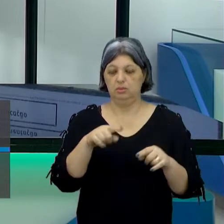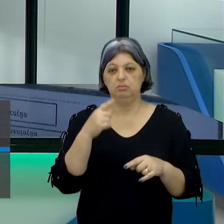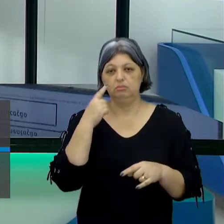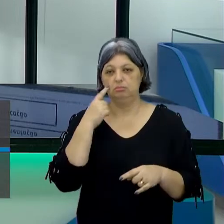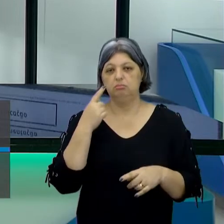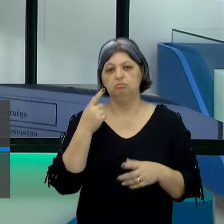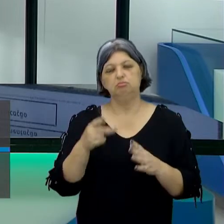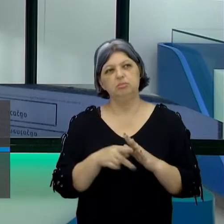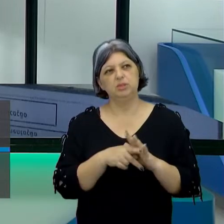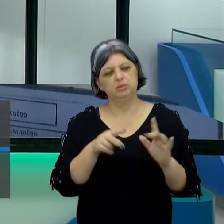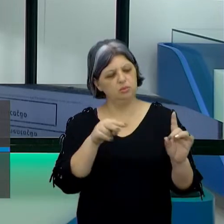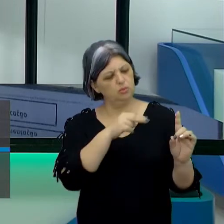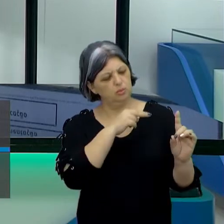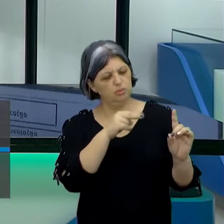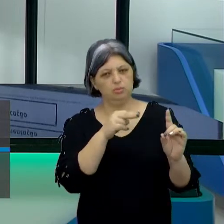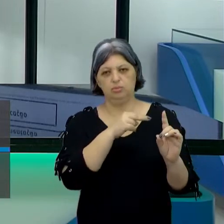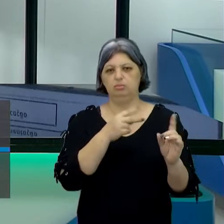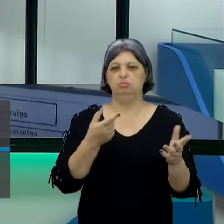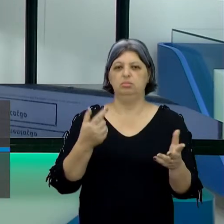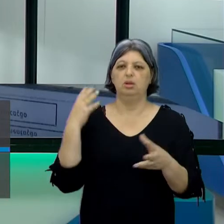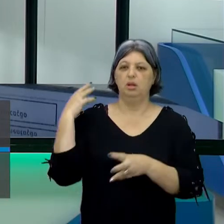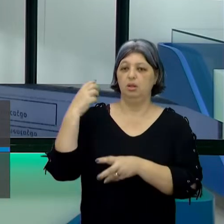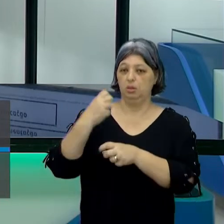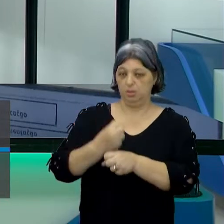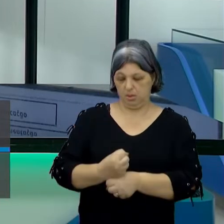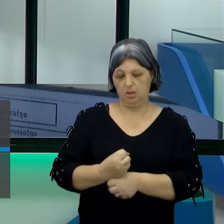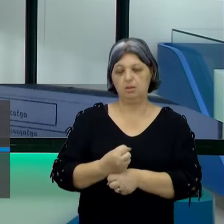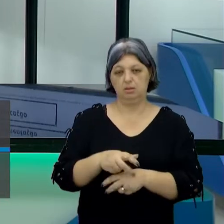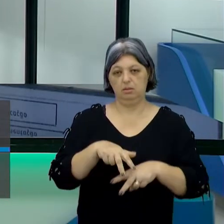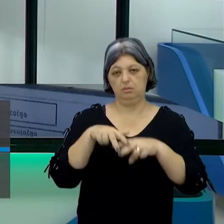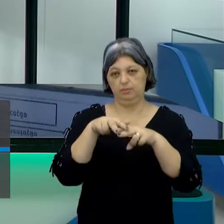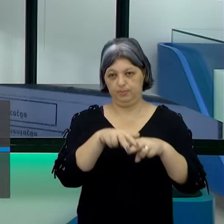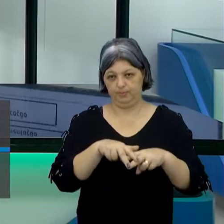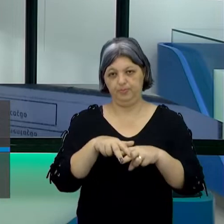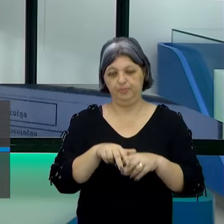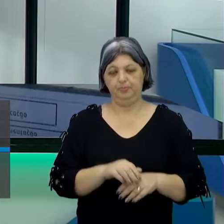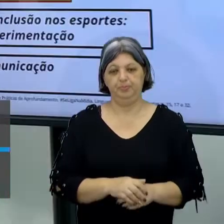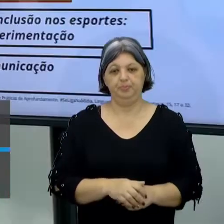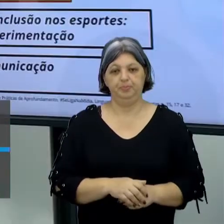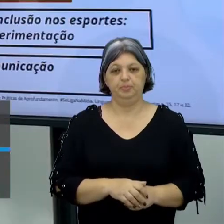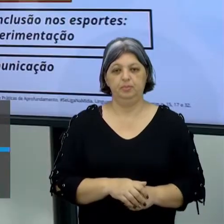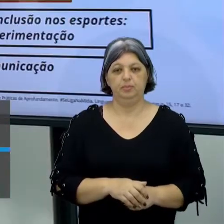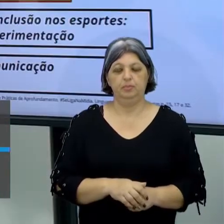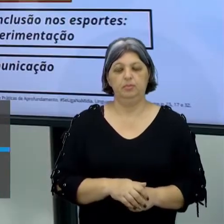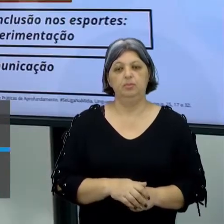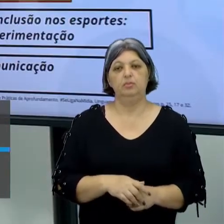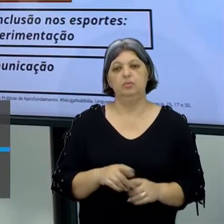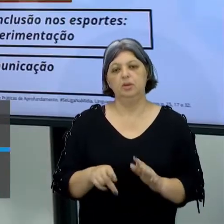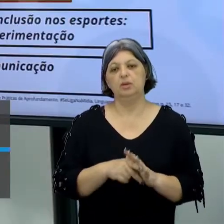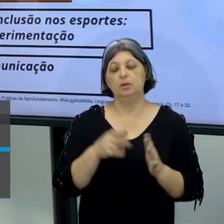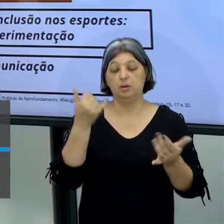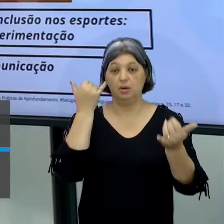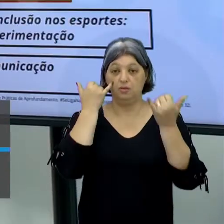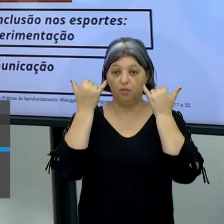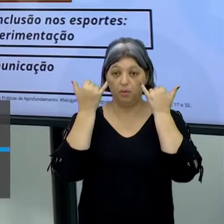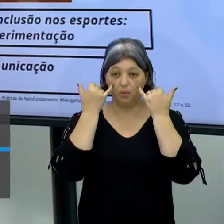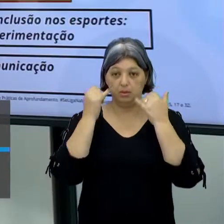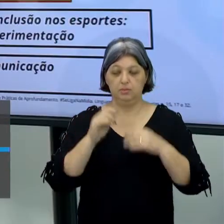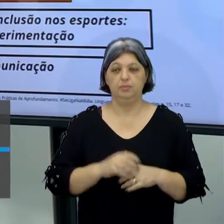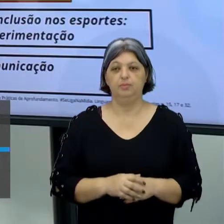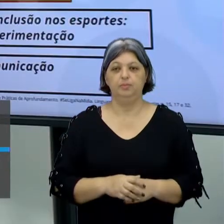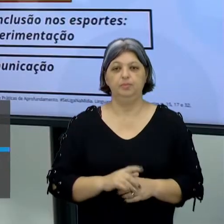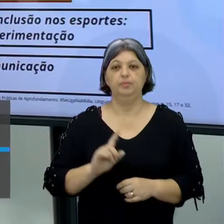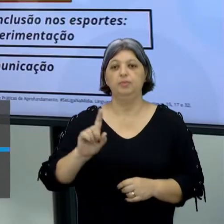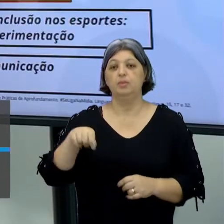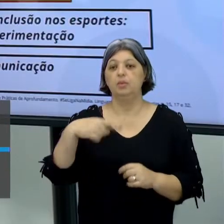outro olhar, um frescor, sim, uma retomada, também. isso, retomada, né? Perguntar, eu pergunto para você, a gente troca informação. Certo. Só que na próxima